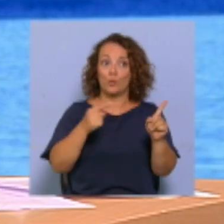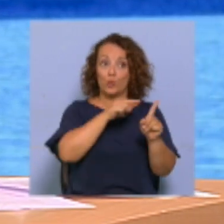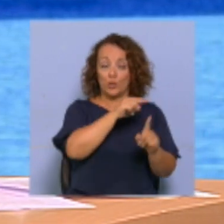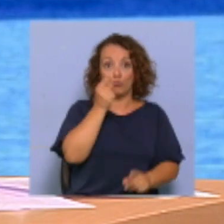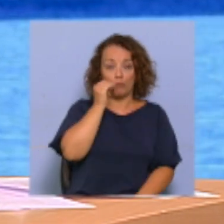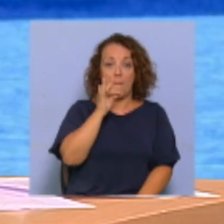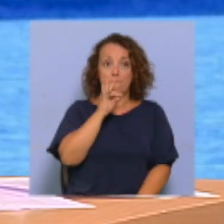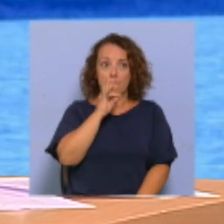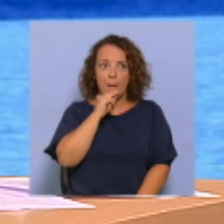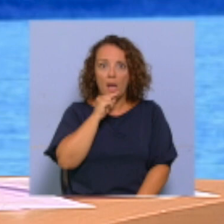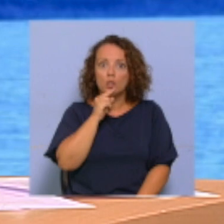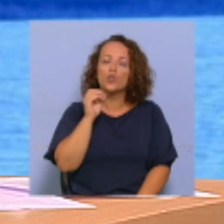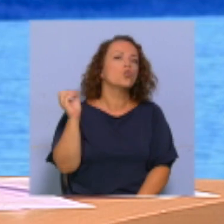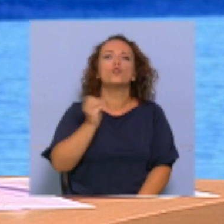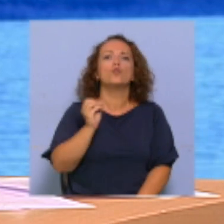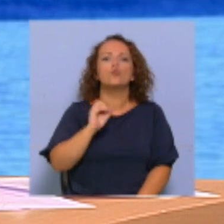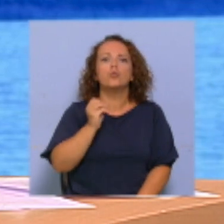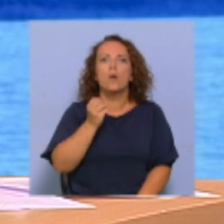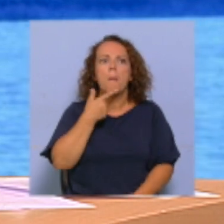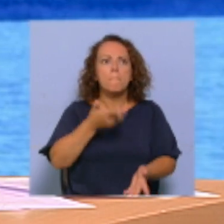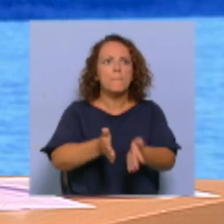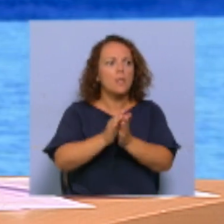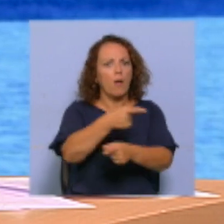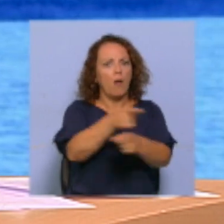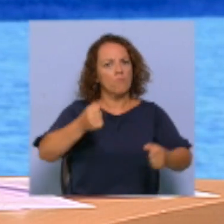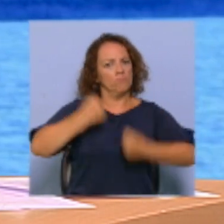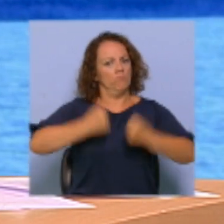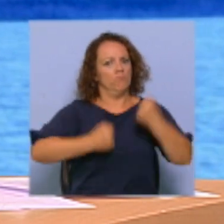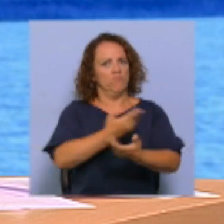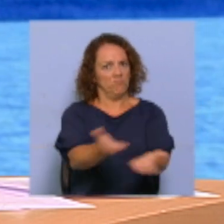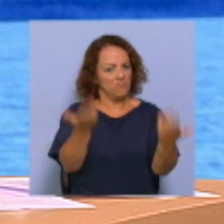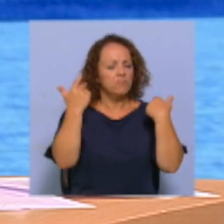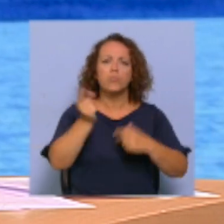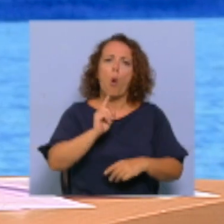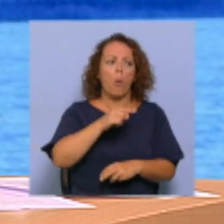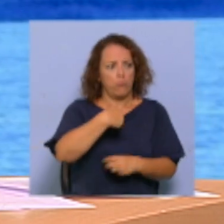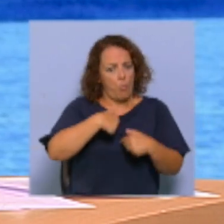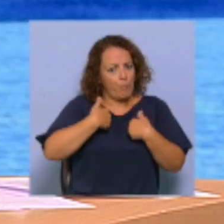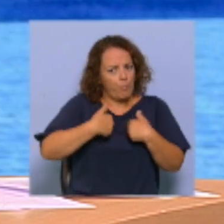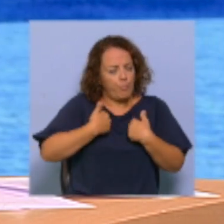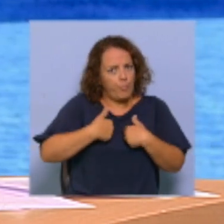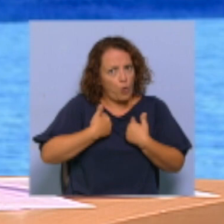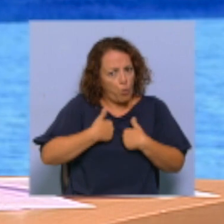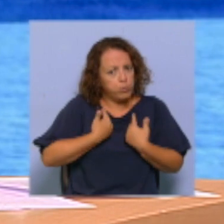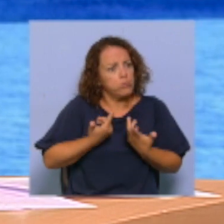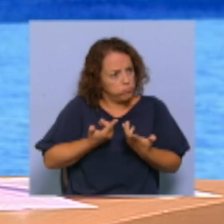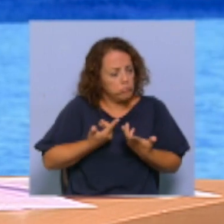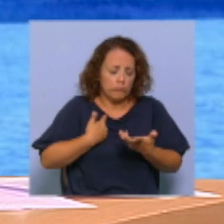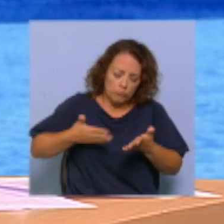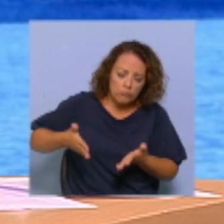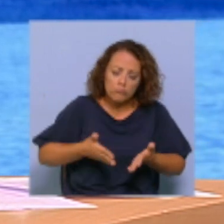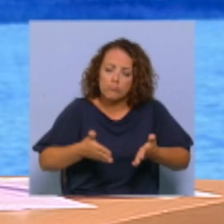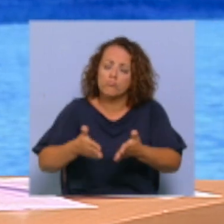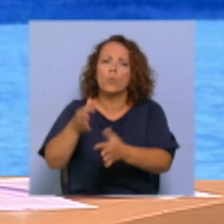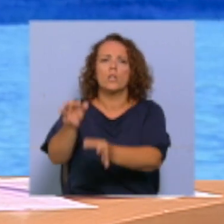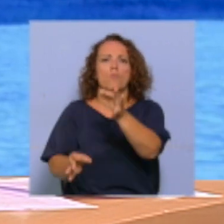não apelaram à indignação cívica, eles foram pelo caminho dos tribunais, eles próprios, eles são